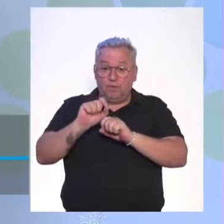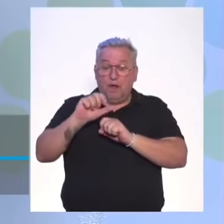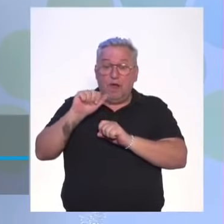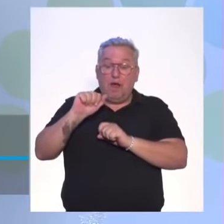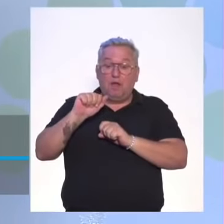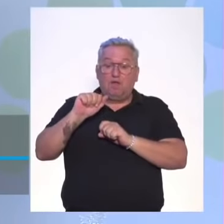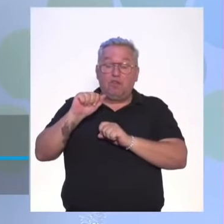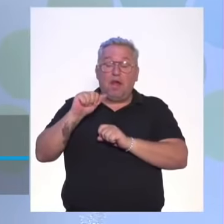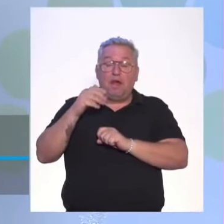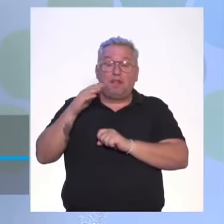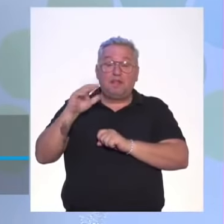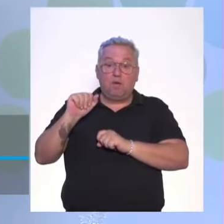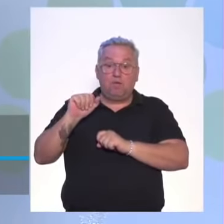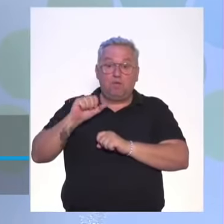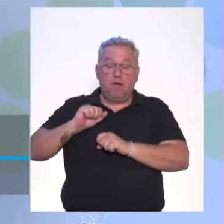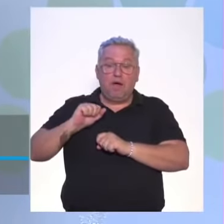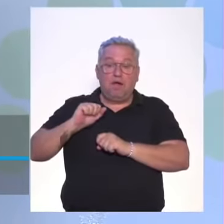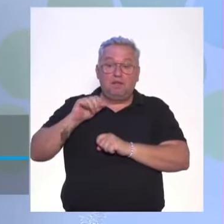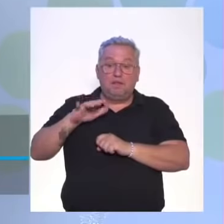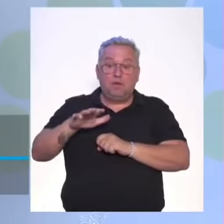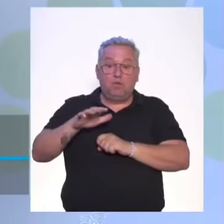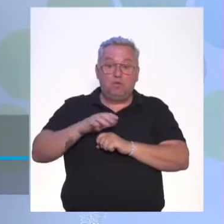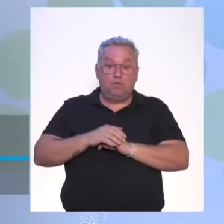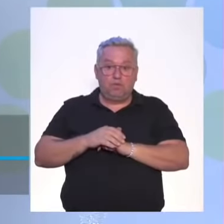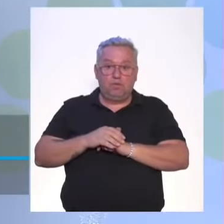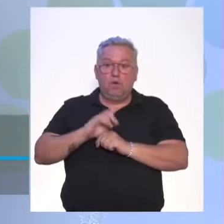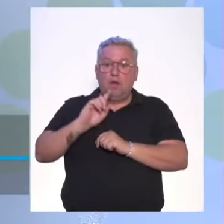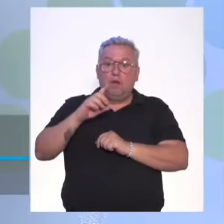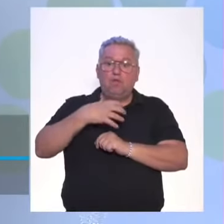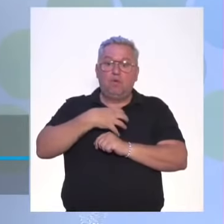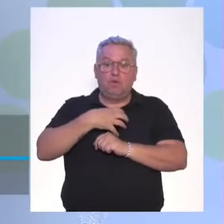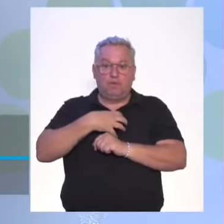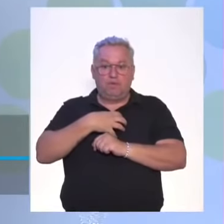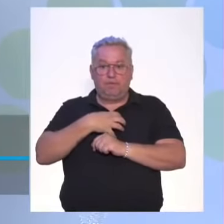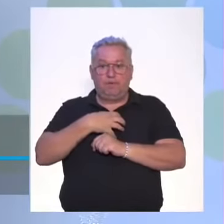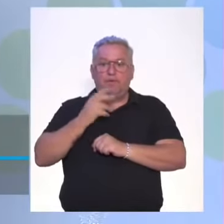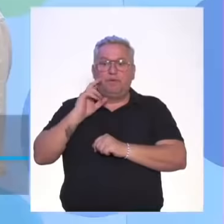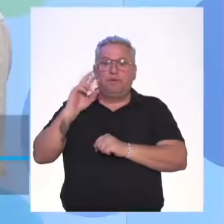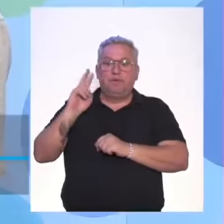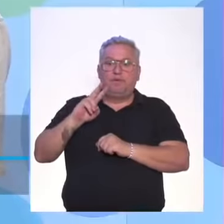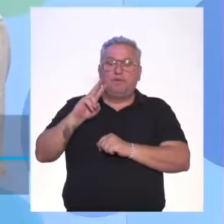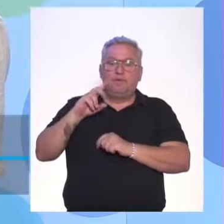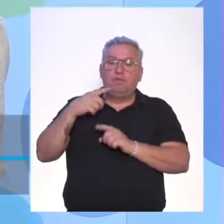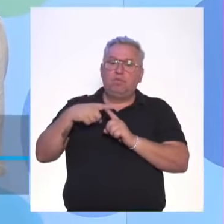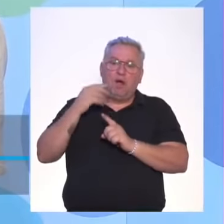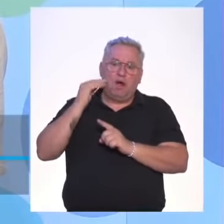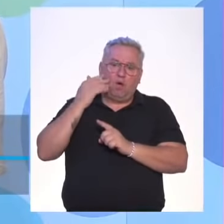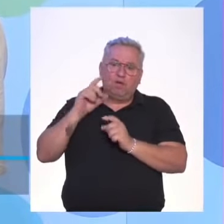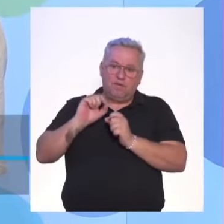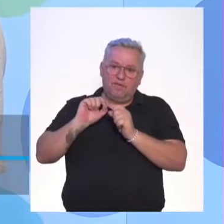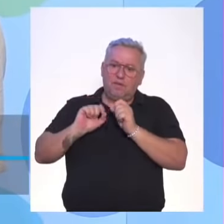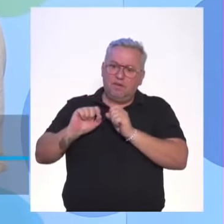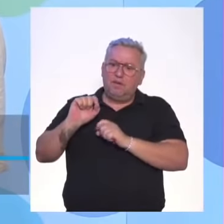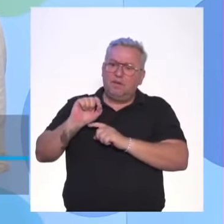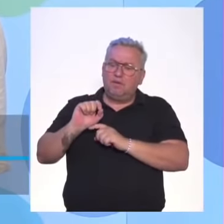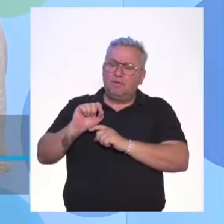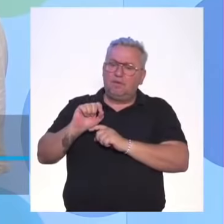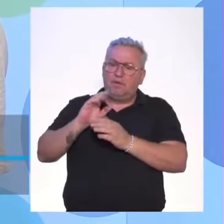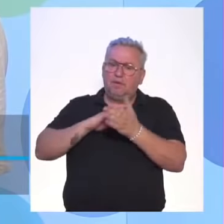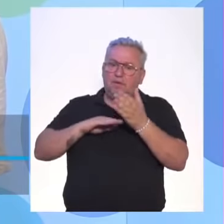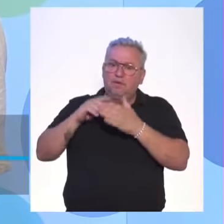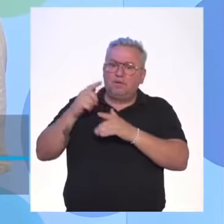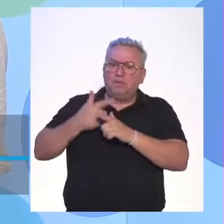ação né não é só isso não apenas um sentimento é porque a Rosa faz isso né Rosa ela